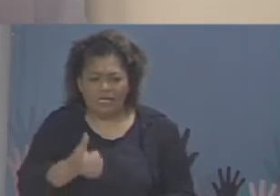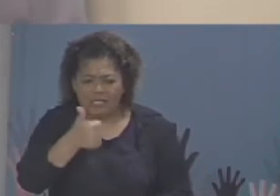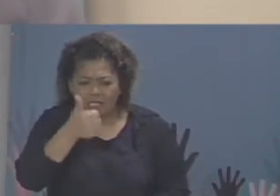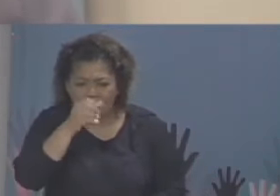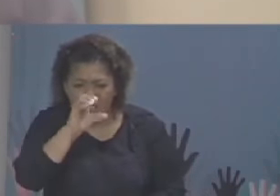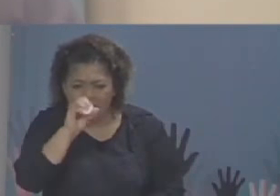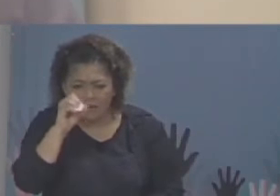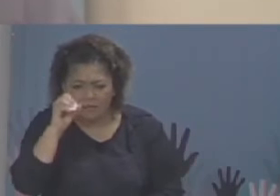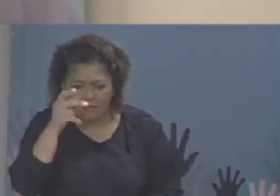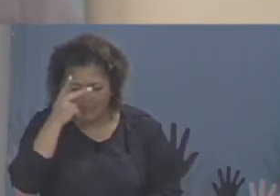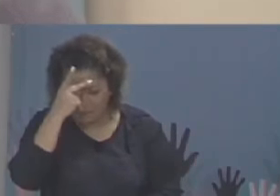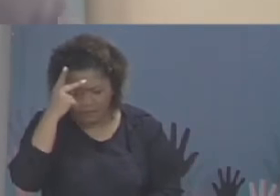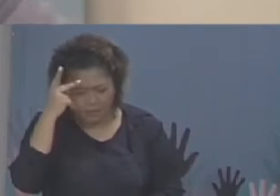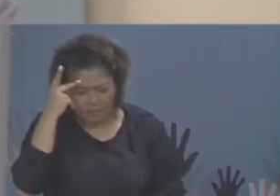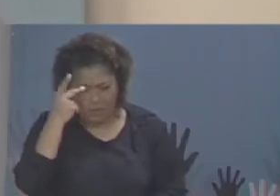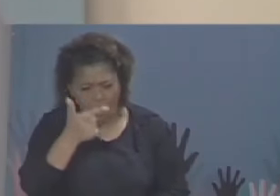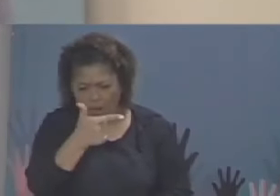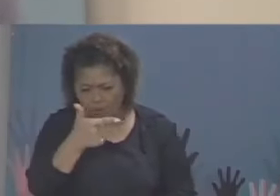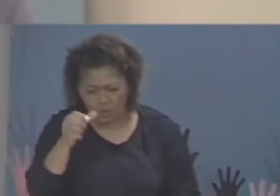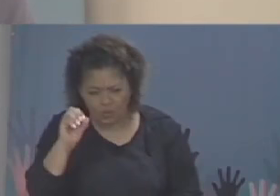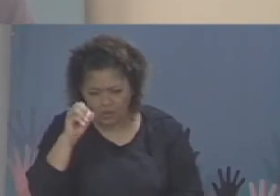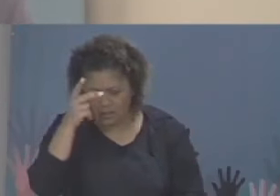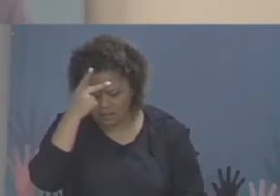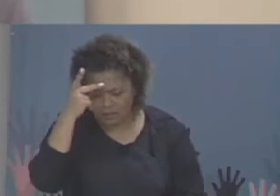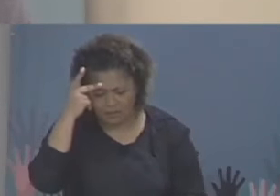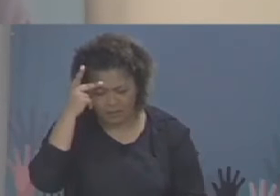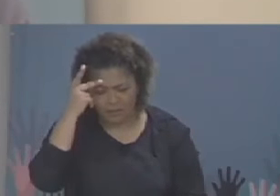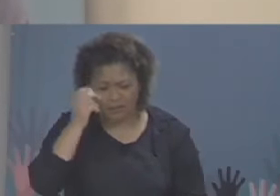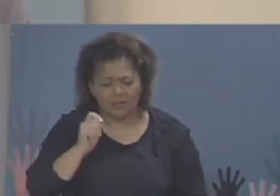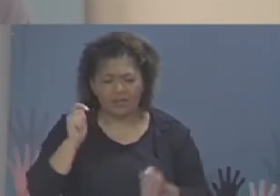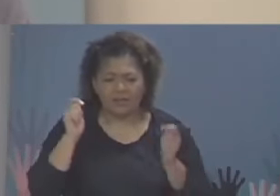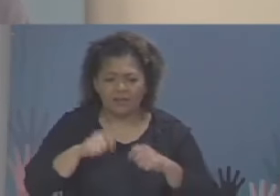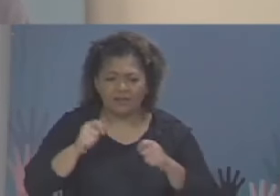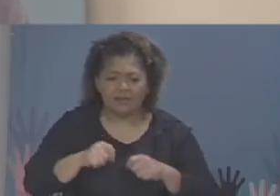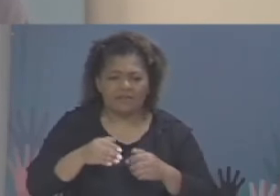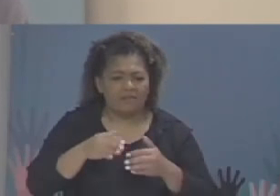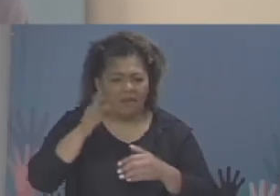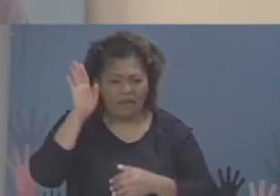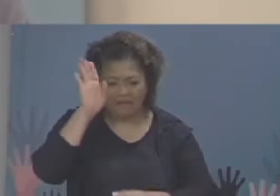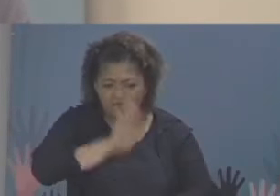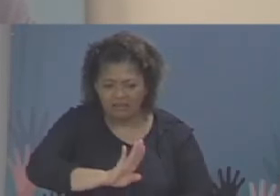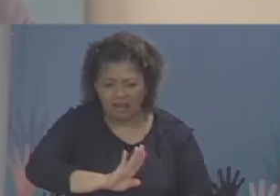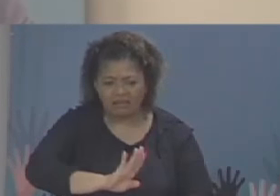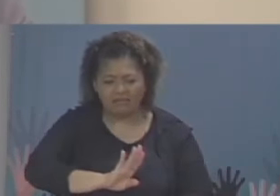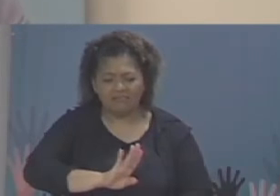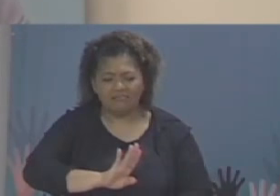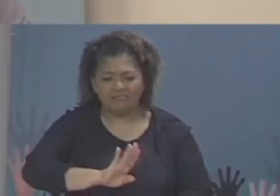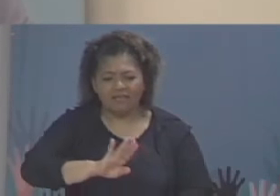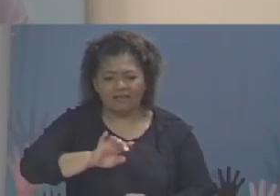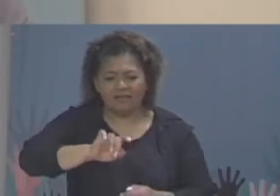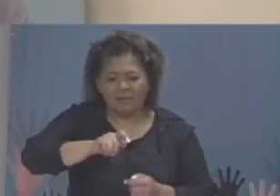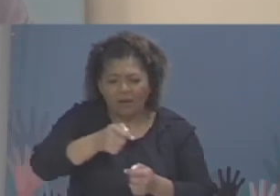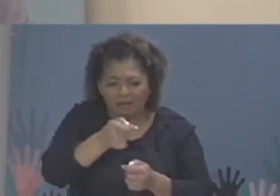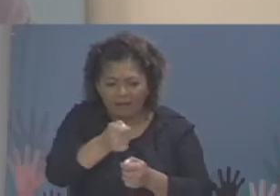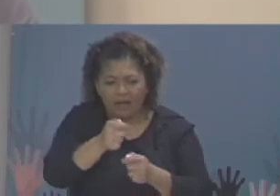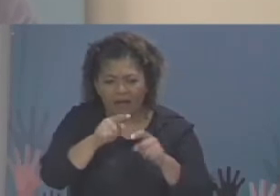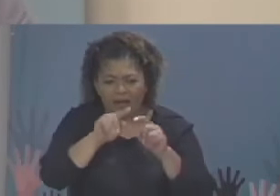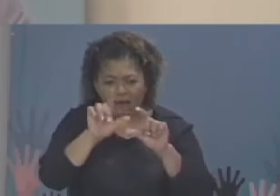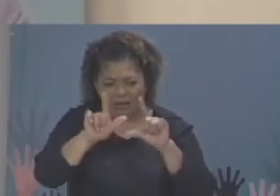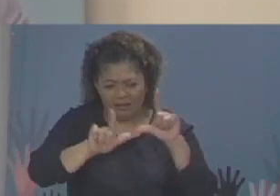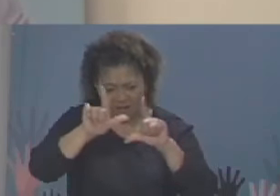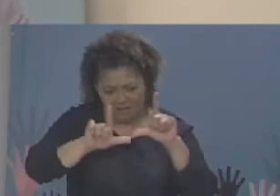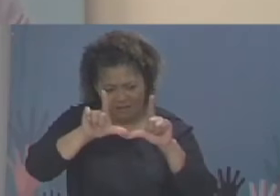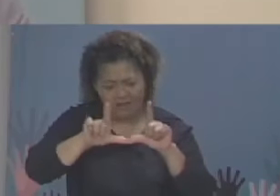Orienta Psi, 200 pessoas. No canal Psicometristas Brasil, um canal gratuito sobre modelos matemáticos e psicometria, nós temos 3 mil